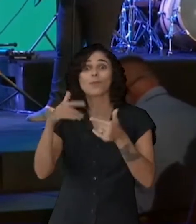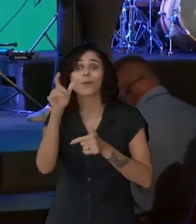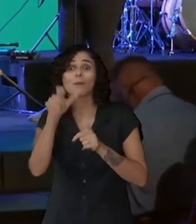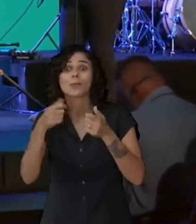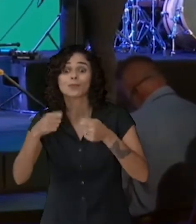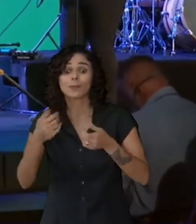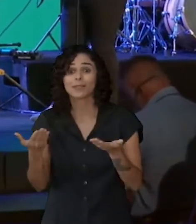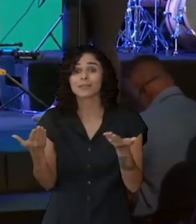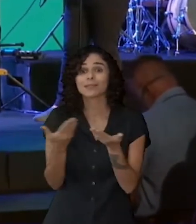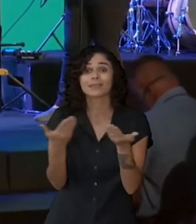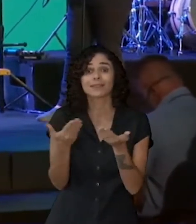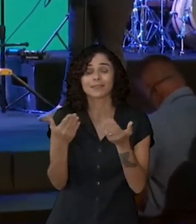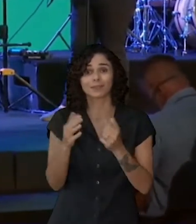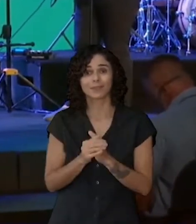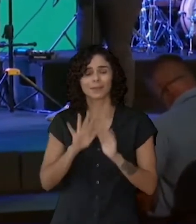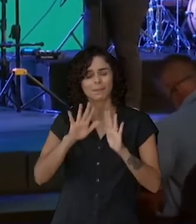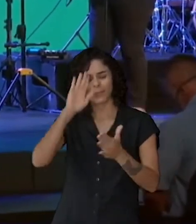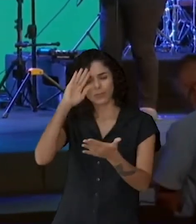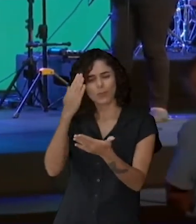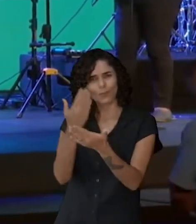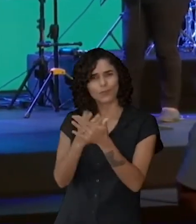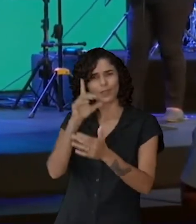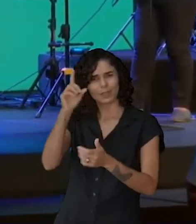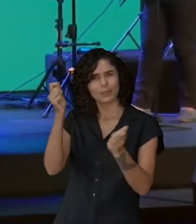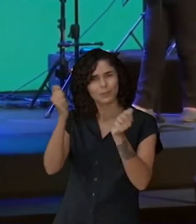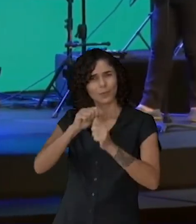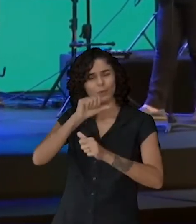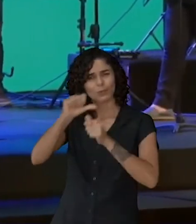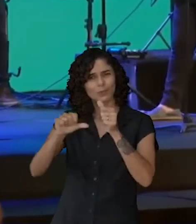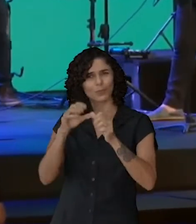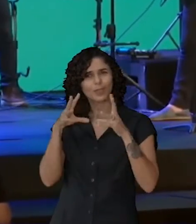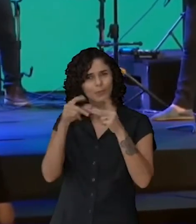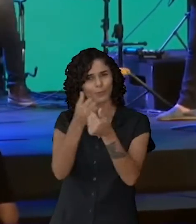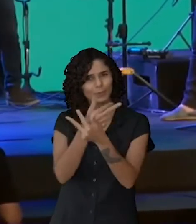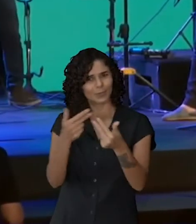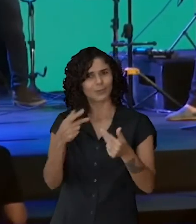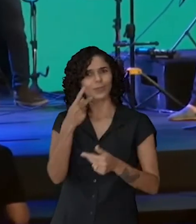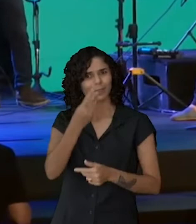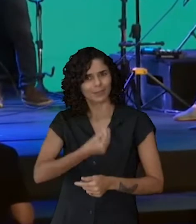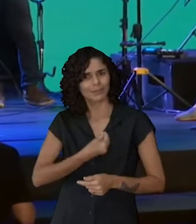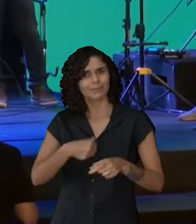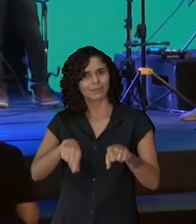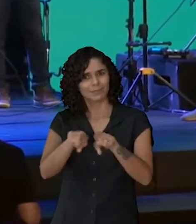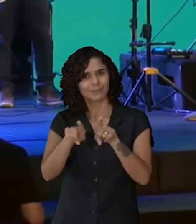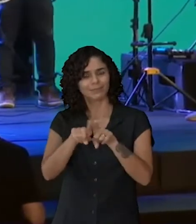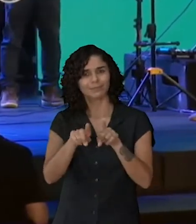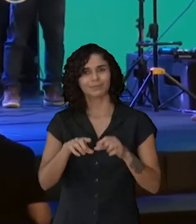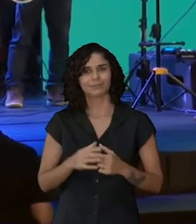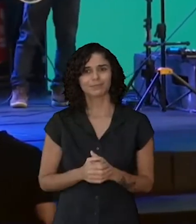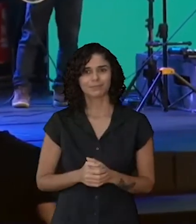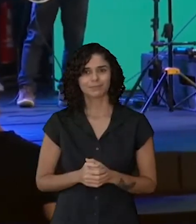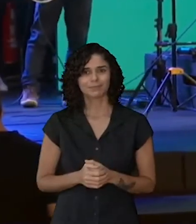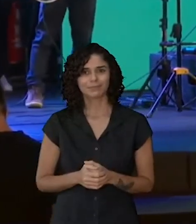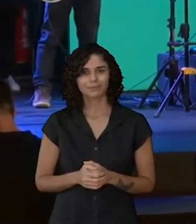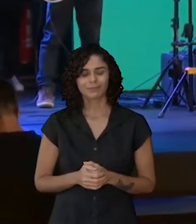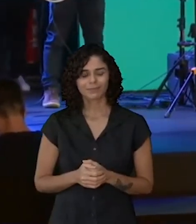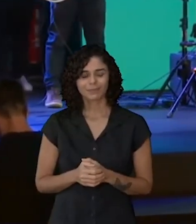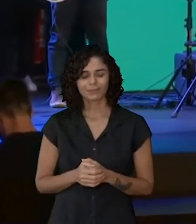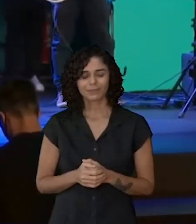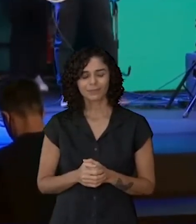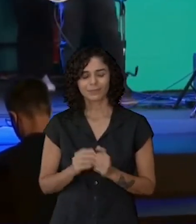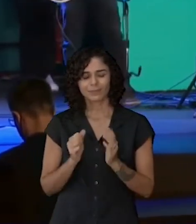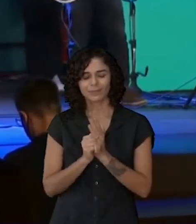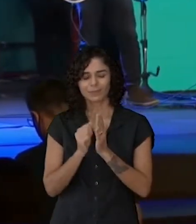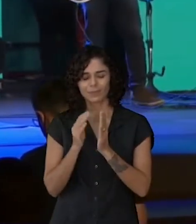para mudar todas as coisas. Senhor Jesus, como filhos e filhas, nós estamos diante